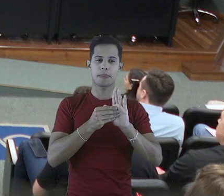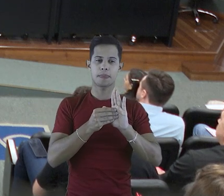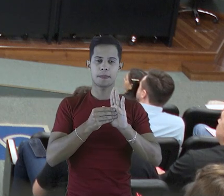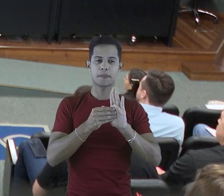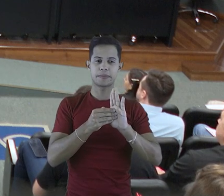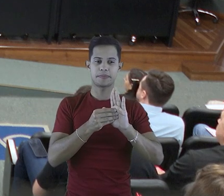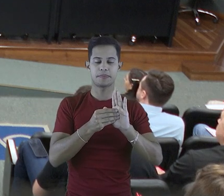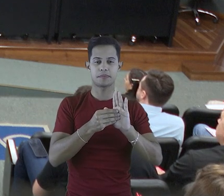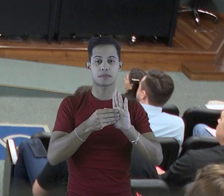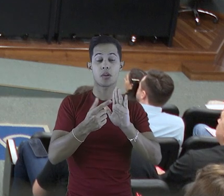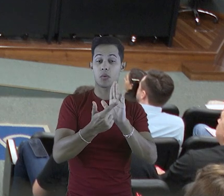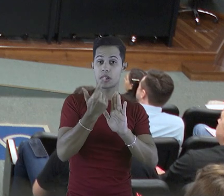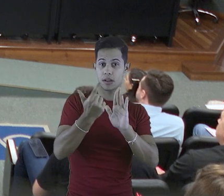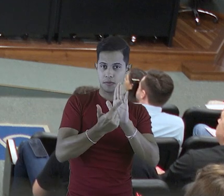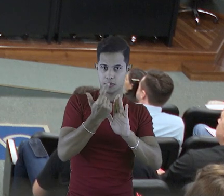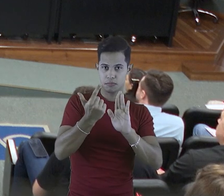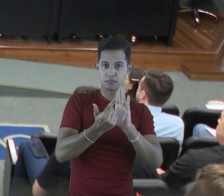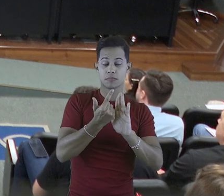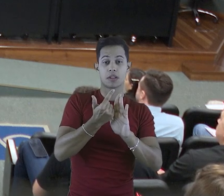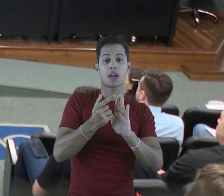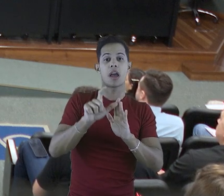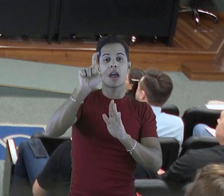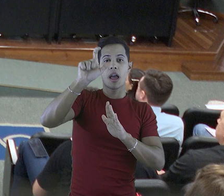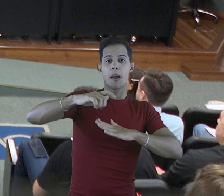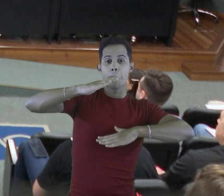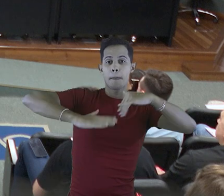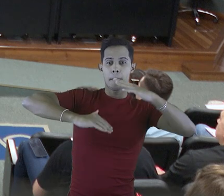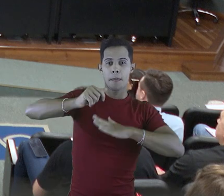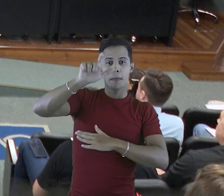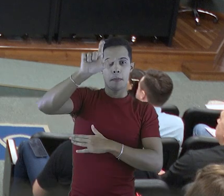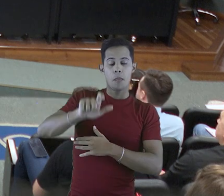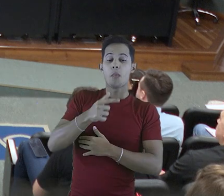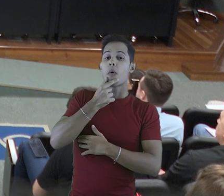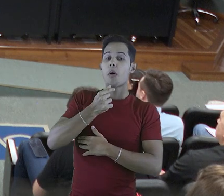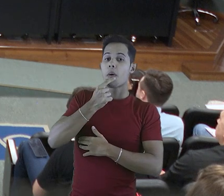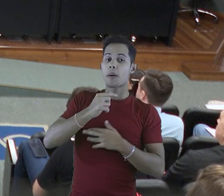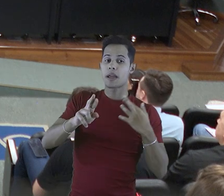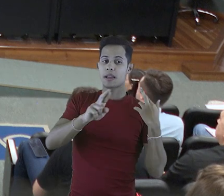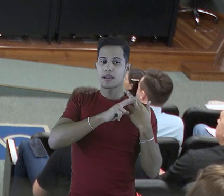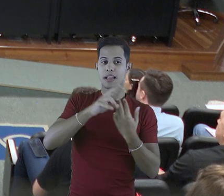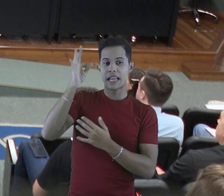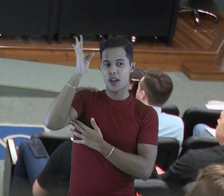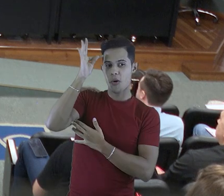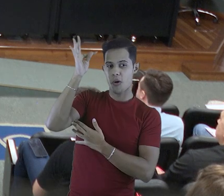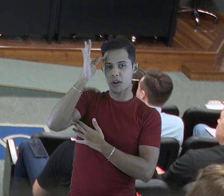Ariely é um dos principais teóricos hoje da irracionalidade.